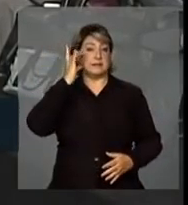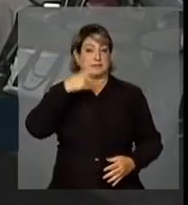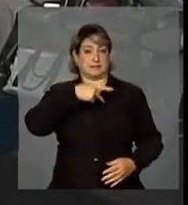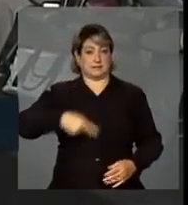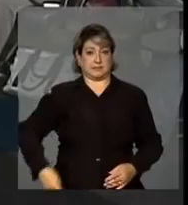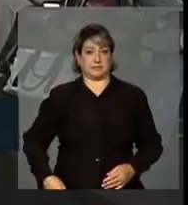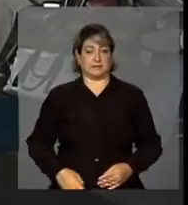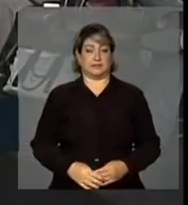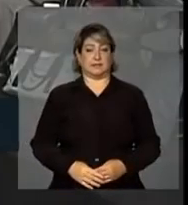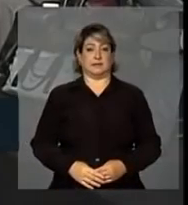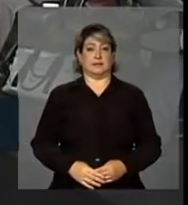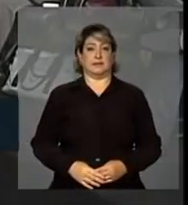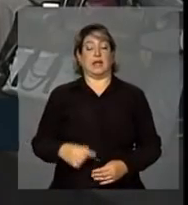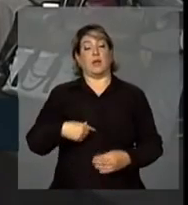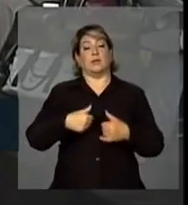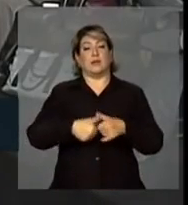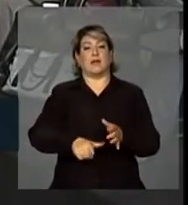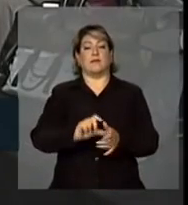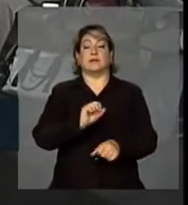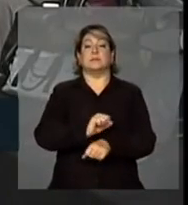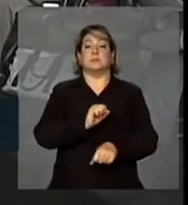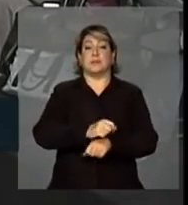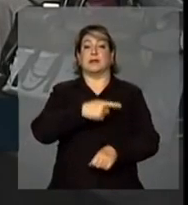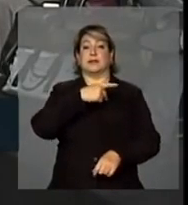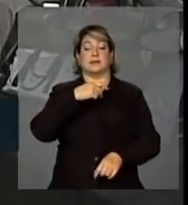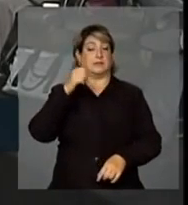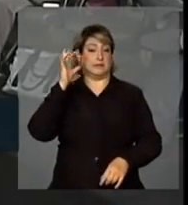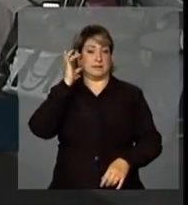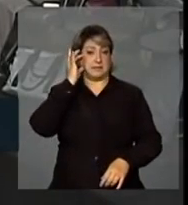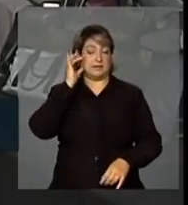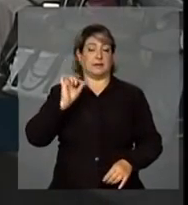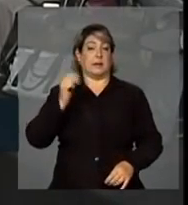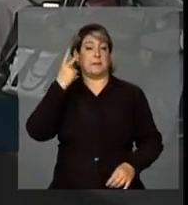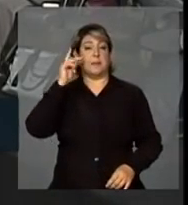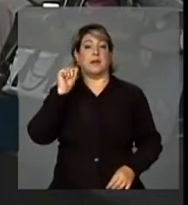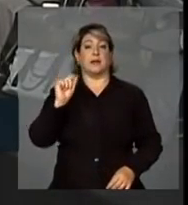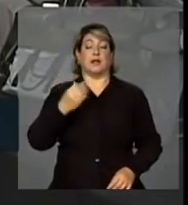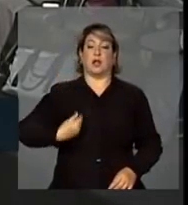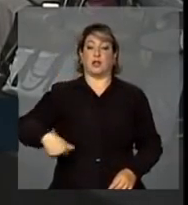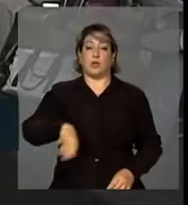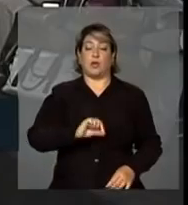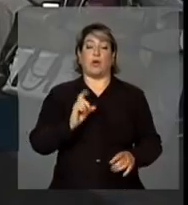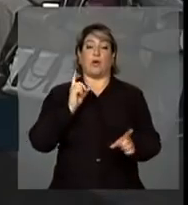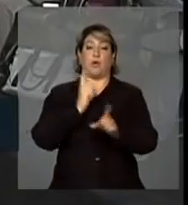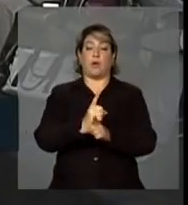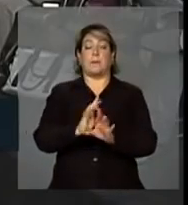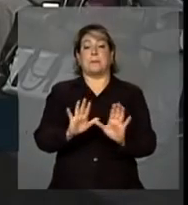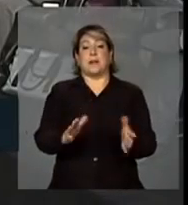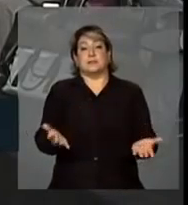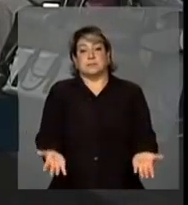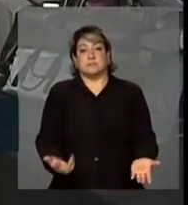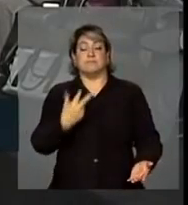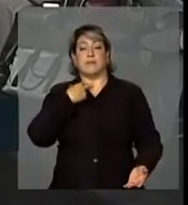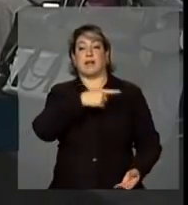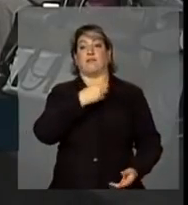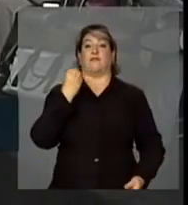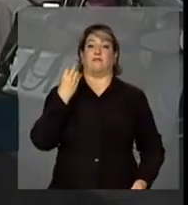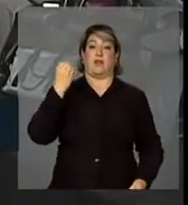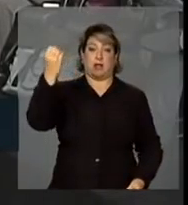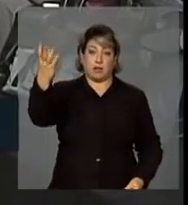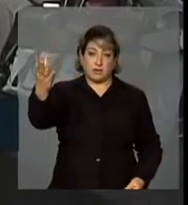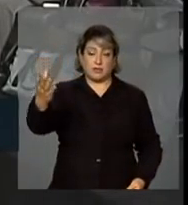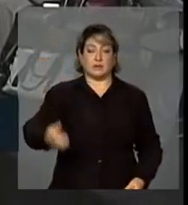eu estava esperando ela para nós se encontrar, mas como ela está viajando,